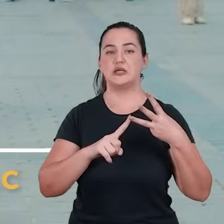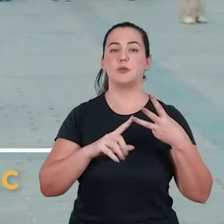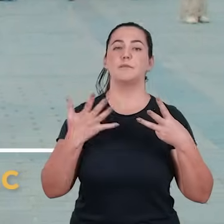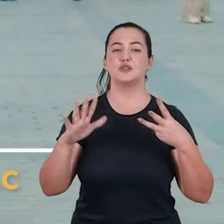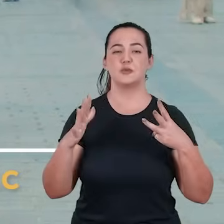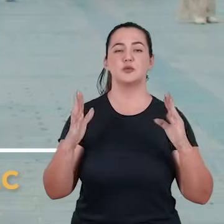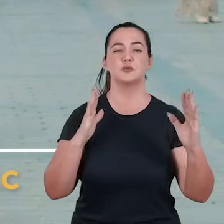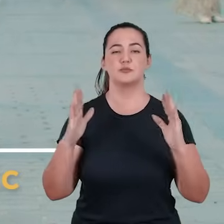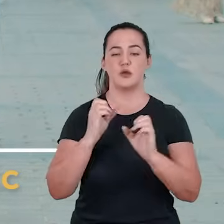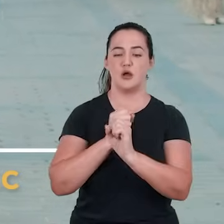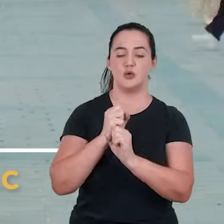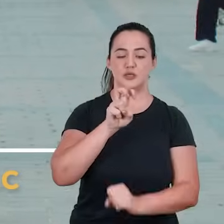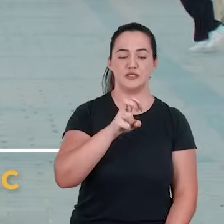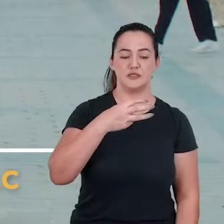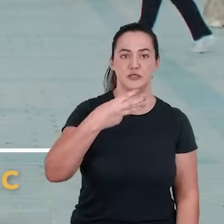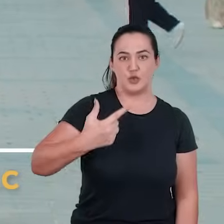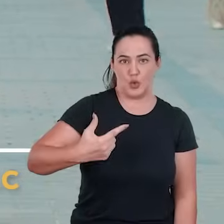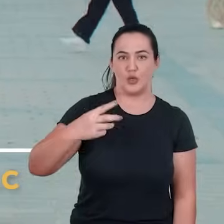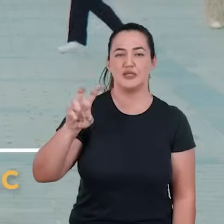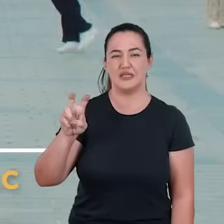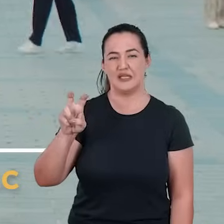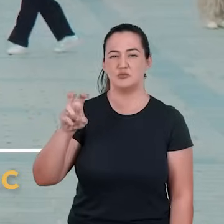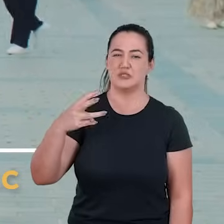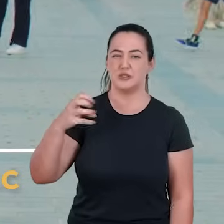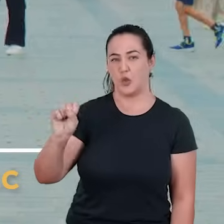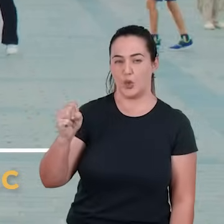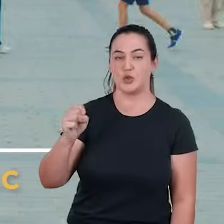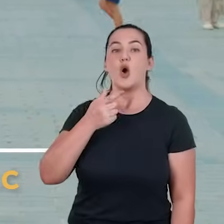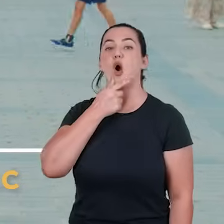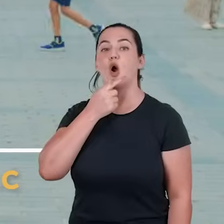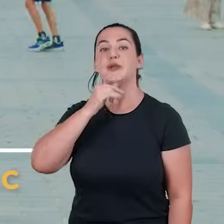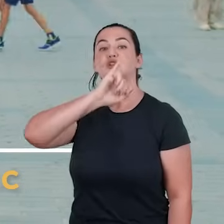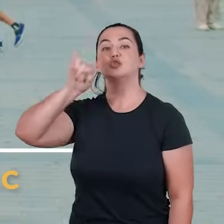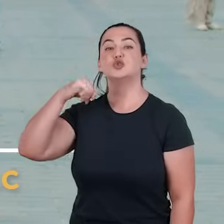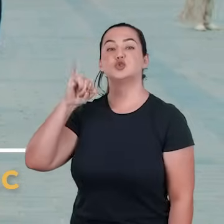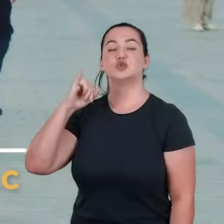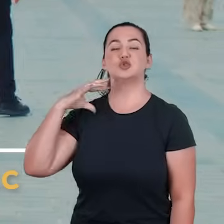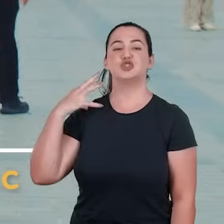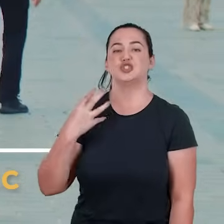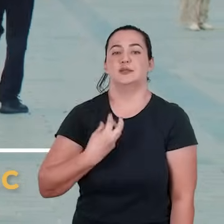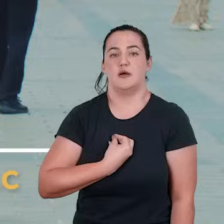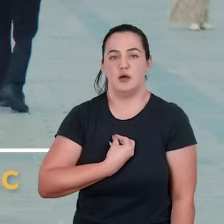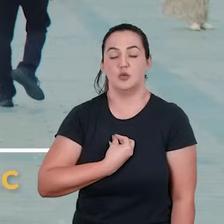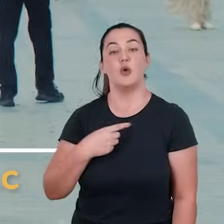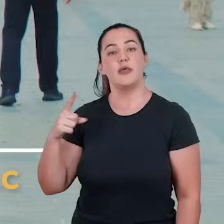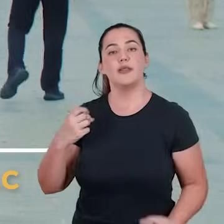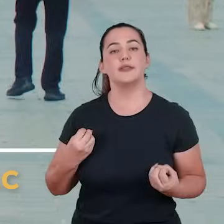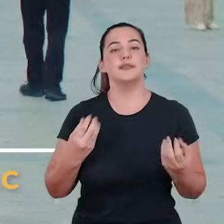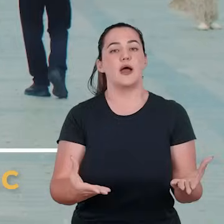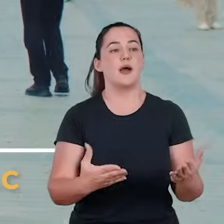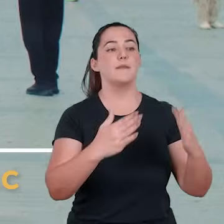532, 538 depois de Cristo, você tem Justiniano, que dá à igreja o poder estatal. E